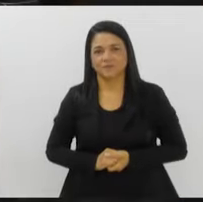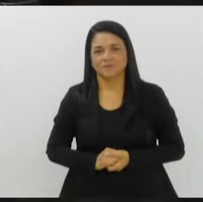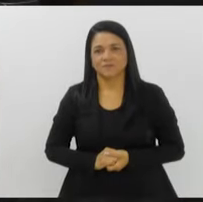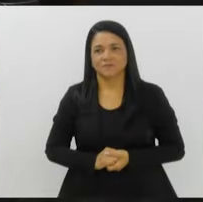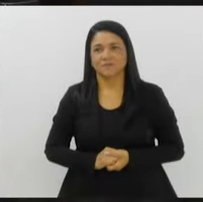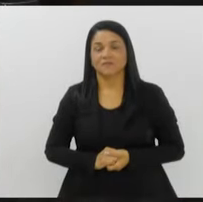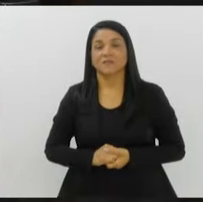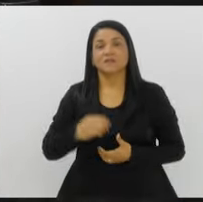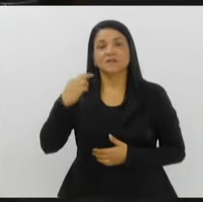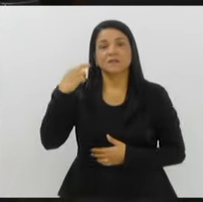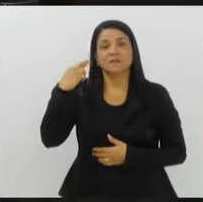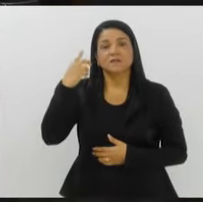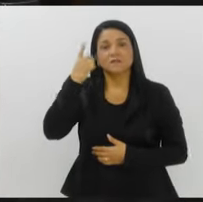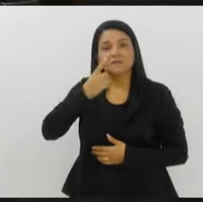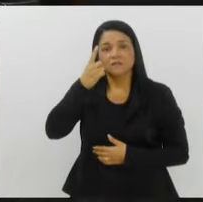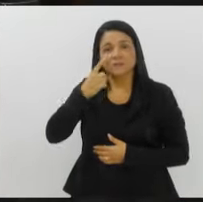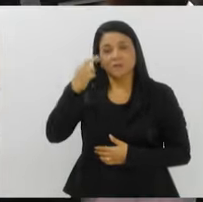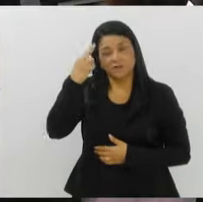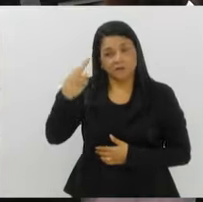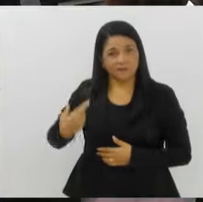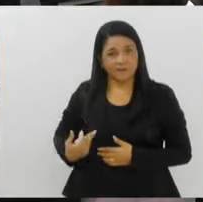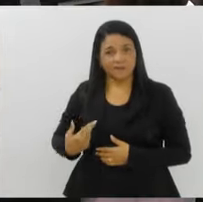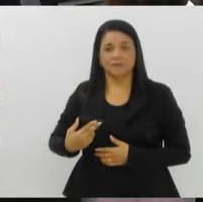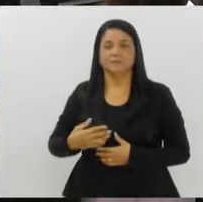Deputada Renata, havia pedido pela ordem.